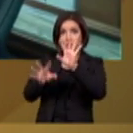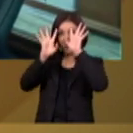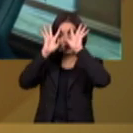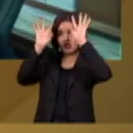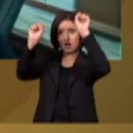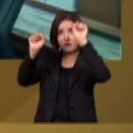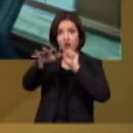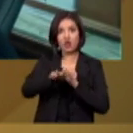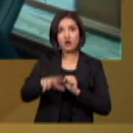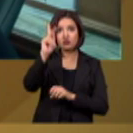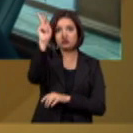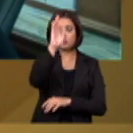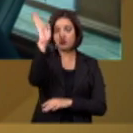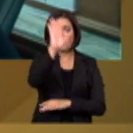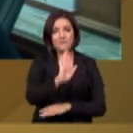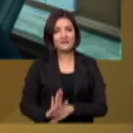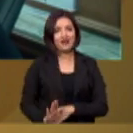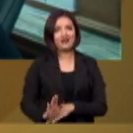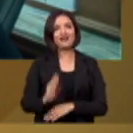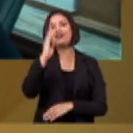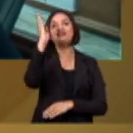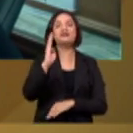6245 lançamento